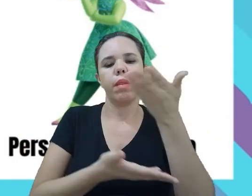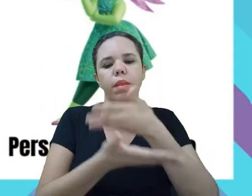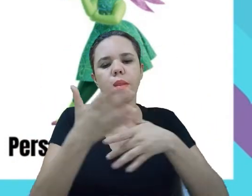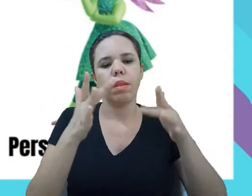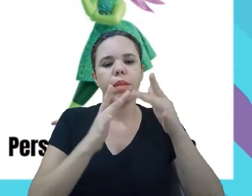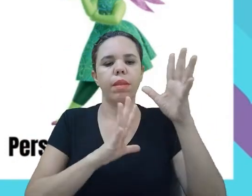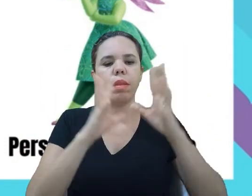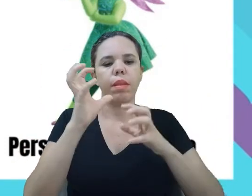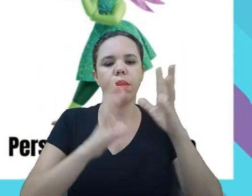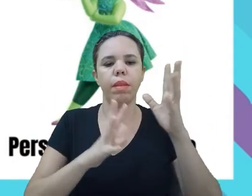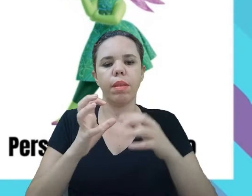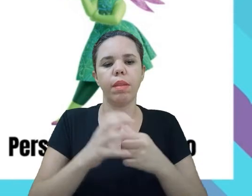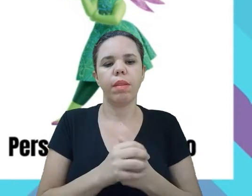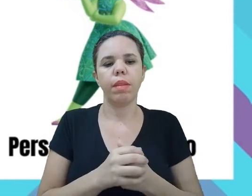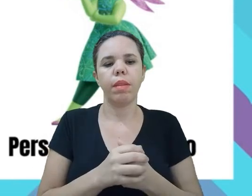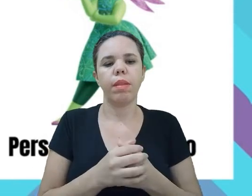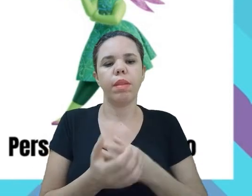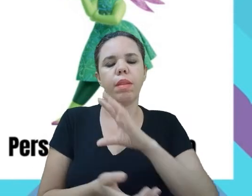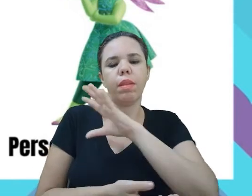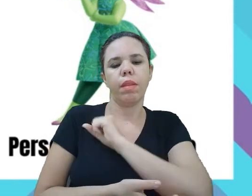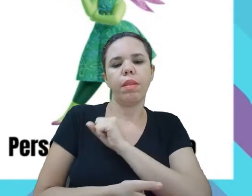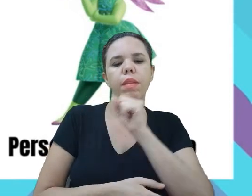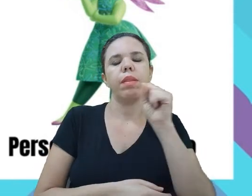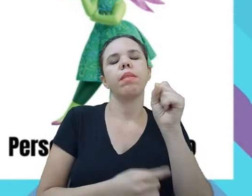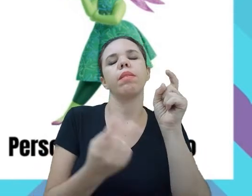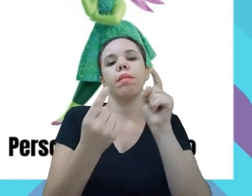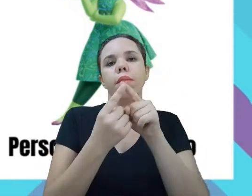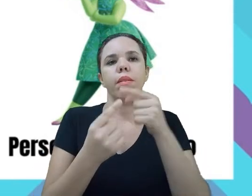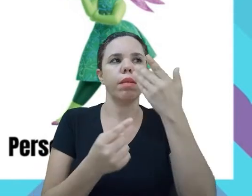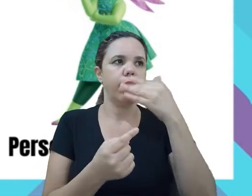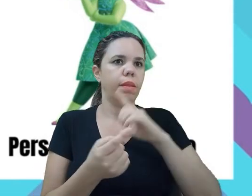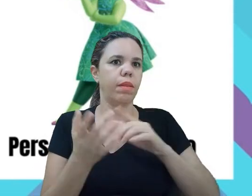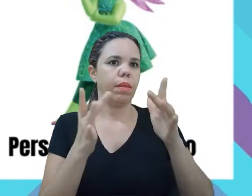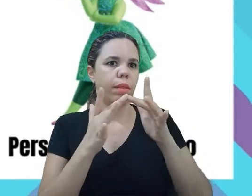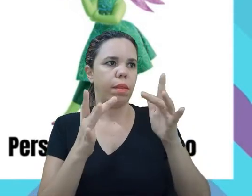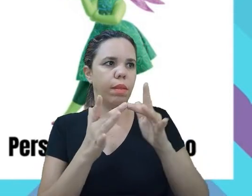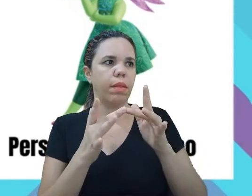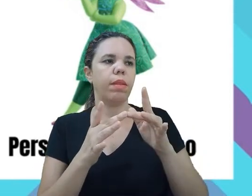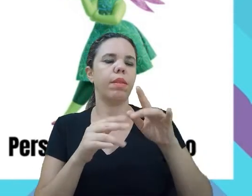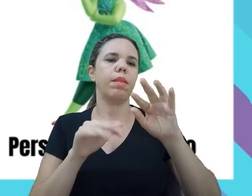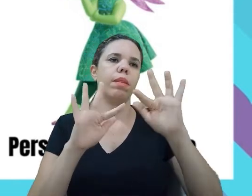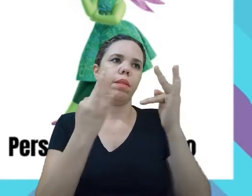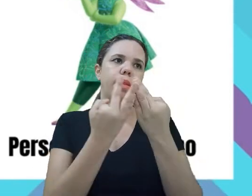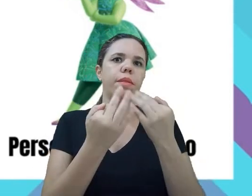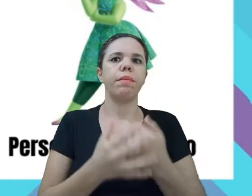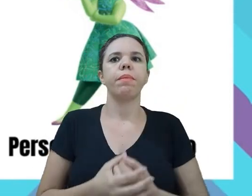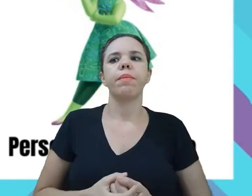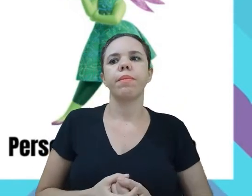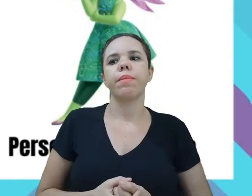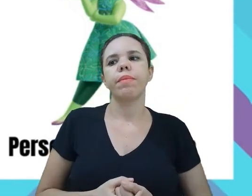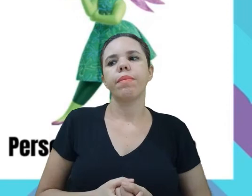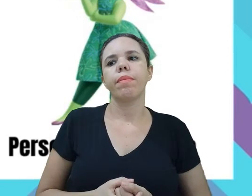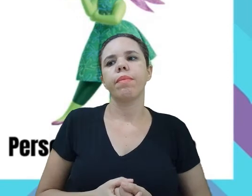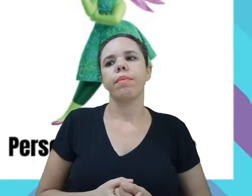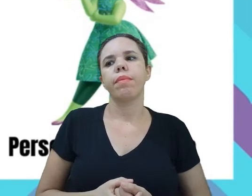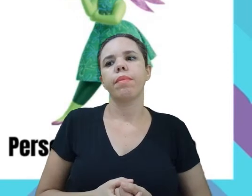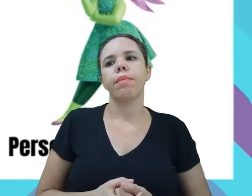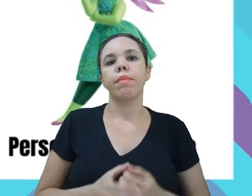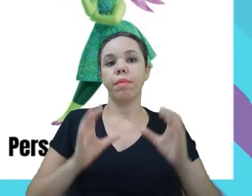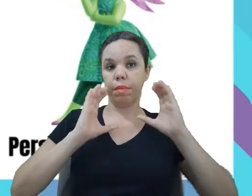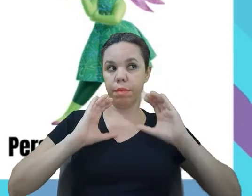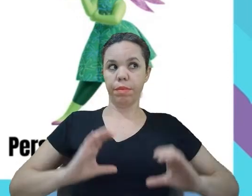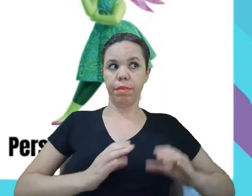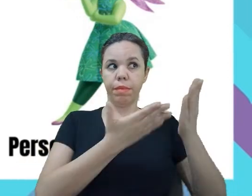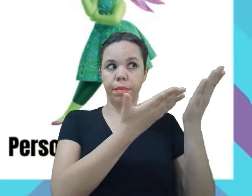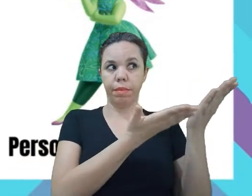das frustrações vivenciadas, segundo Júnior. Os rígidos geralmente são considerados bem-sucedidos em